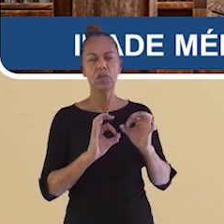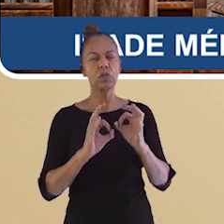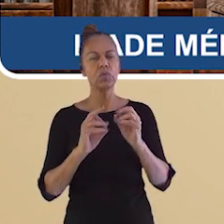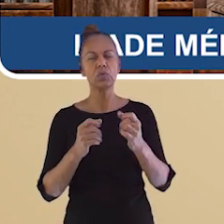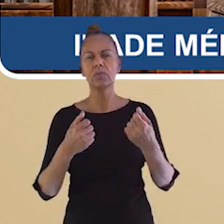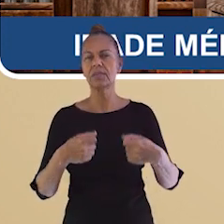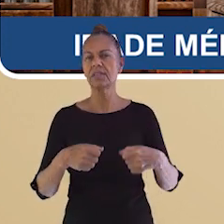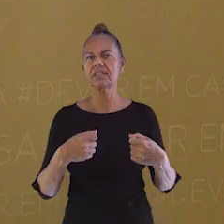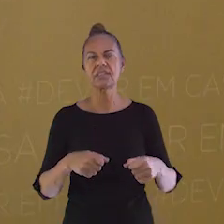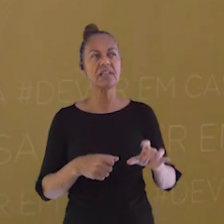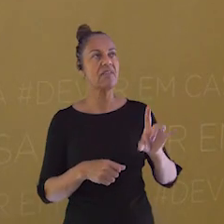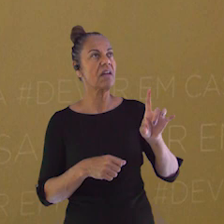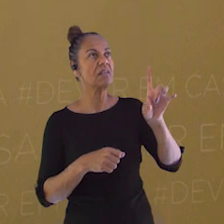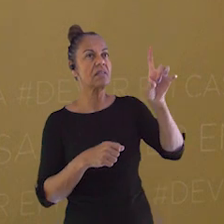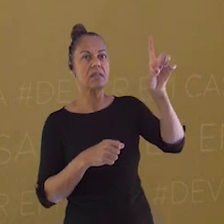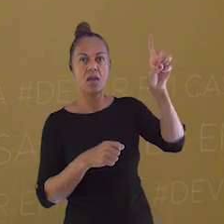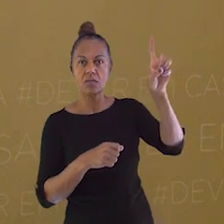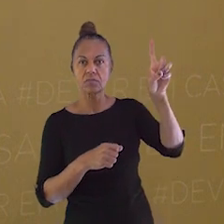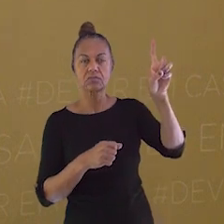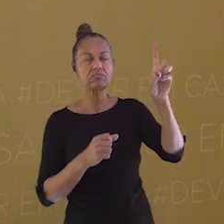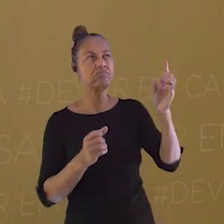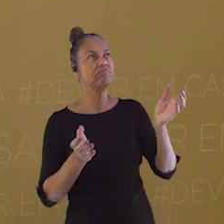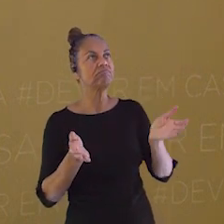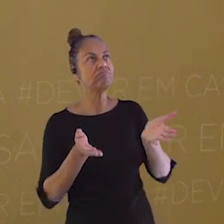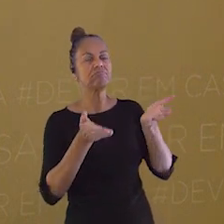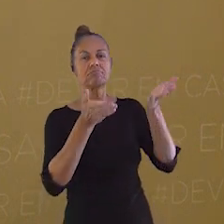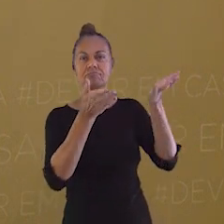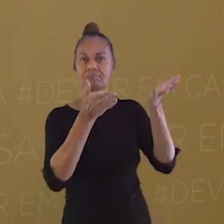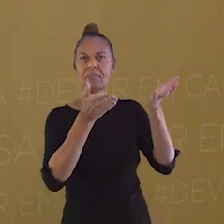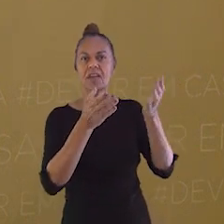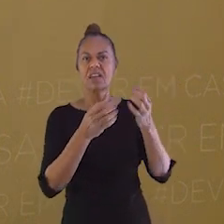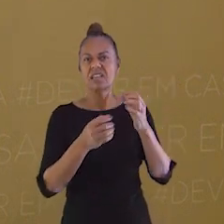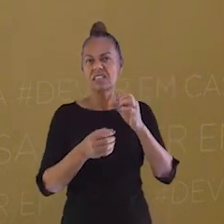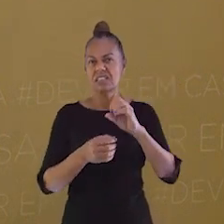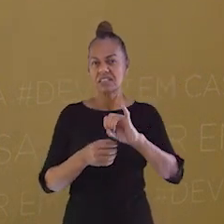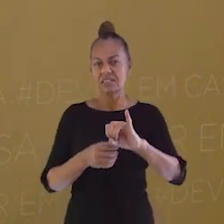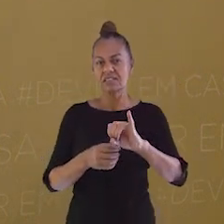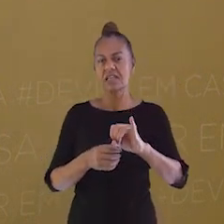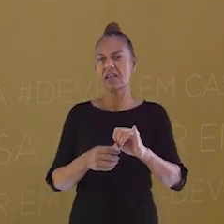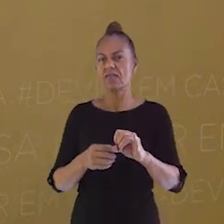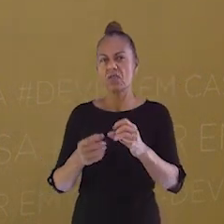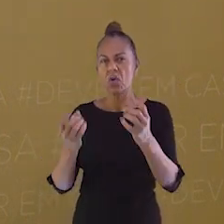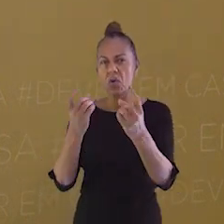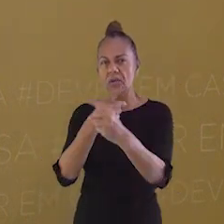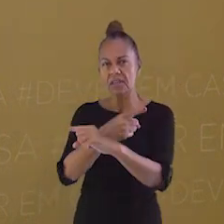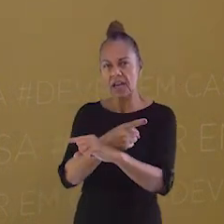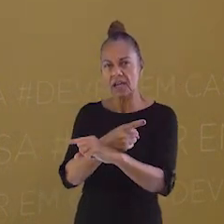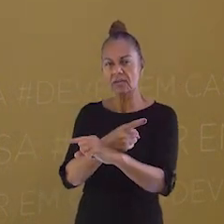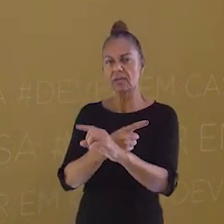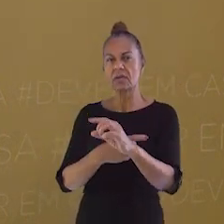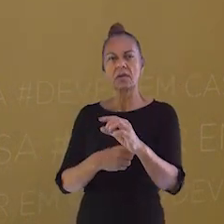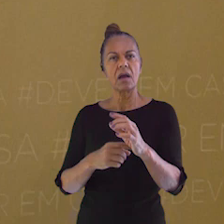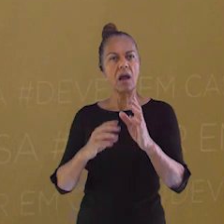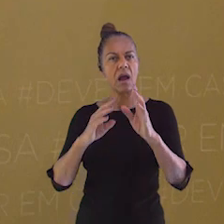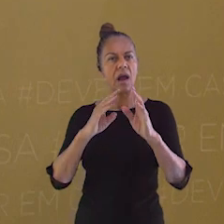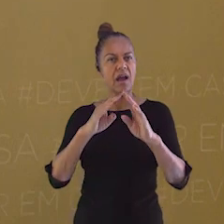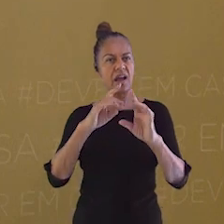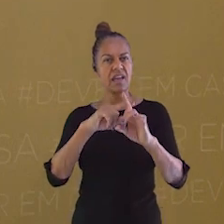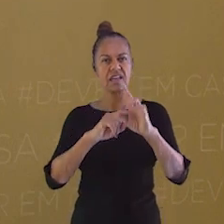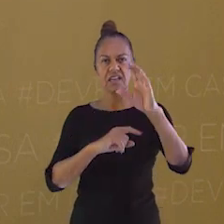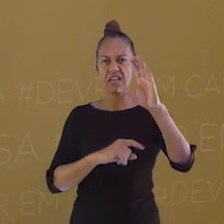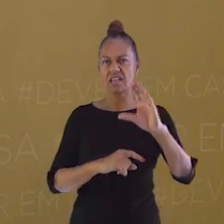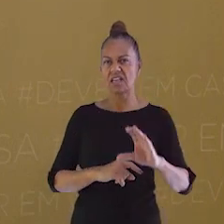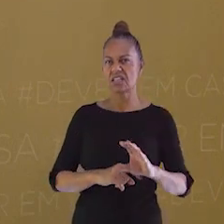e não aos olhos. Tudo que fosse diferente disso era rechaçado e criminalizado pela igreja.